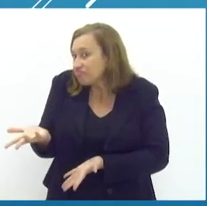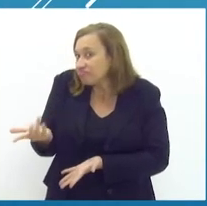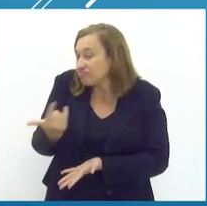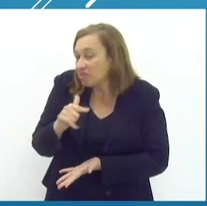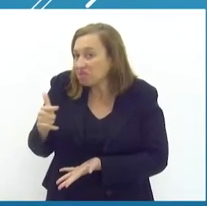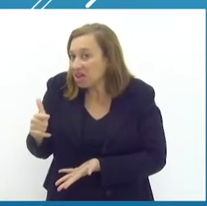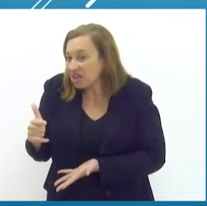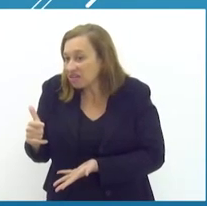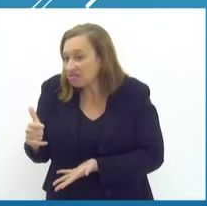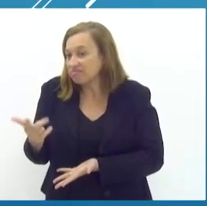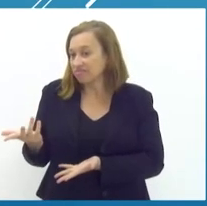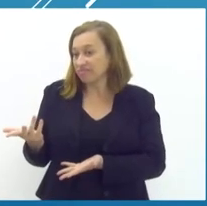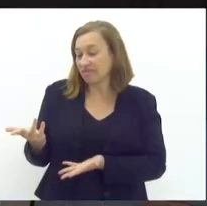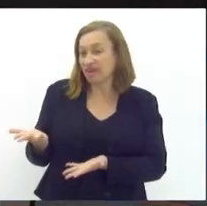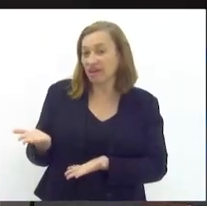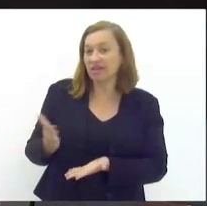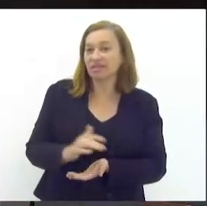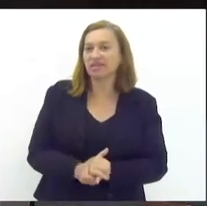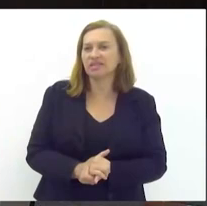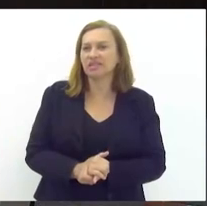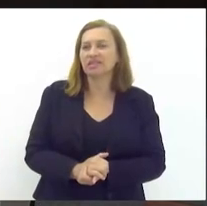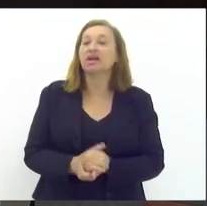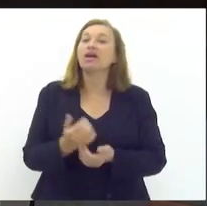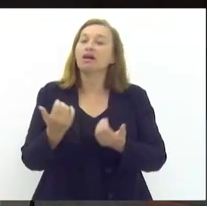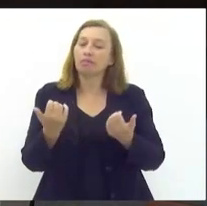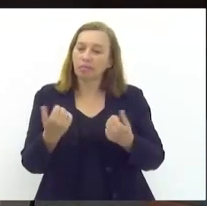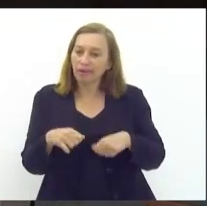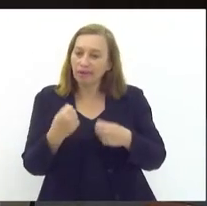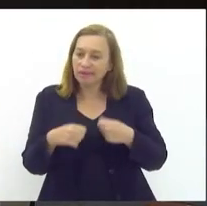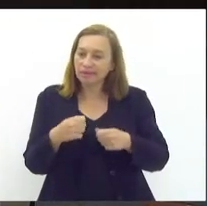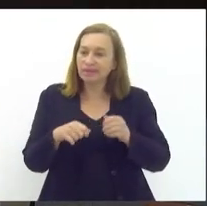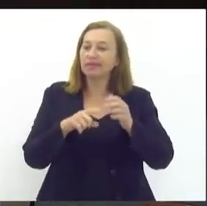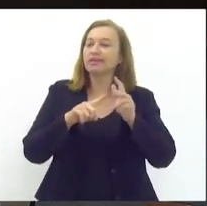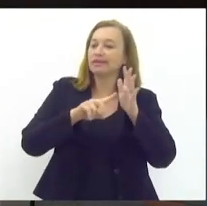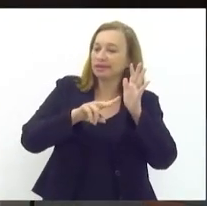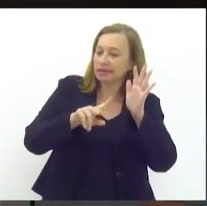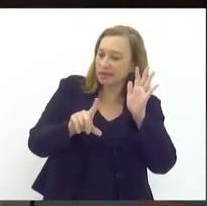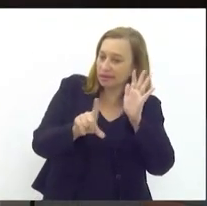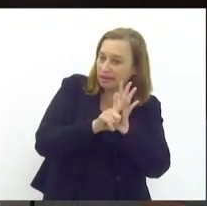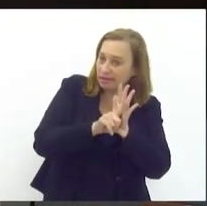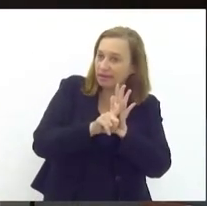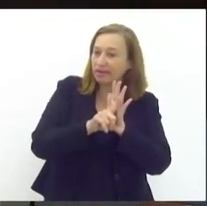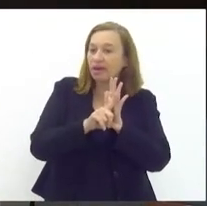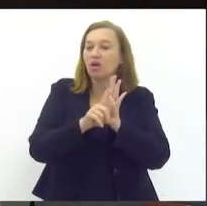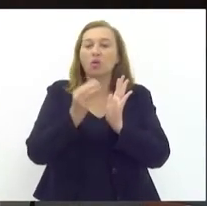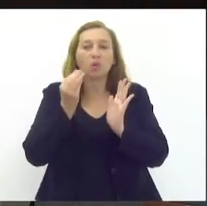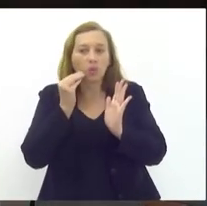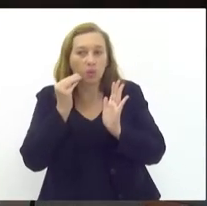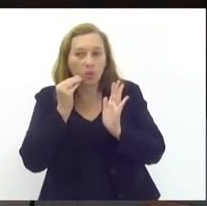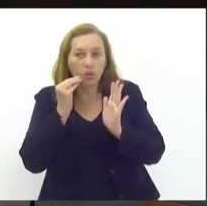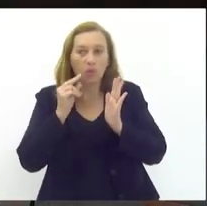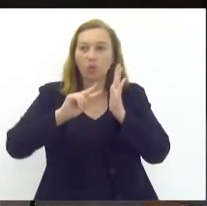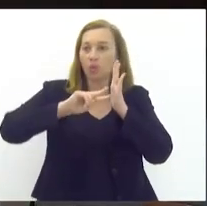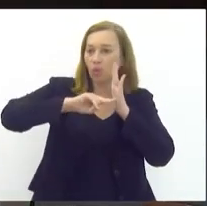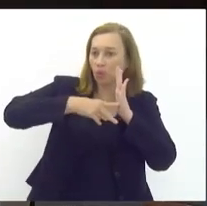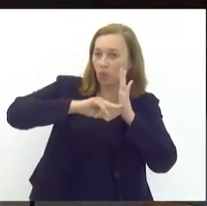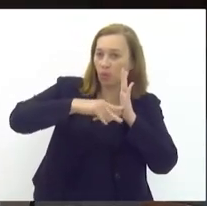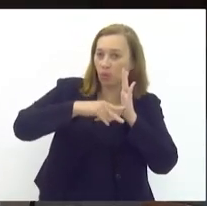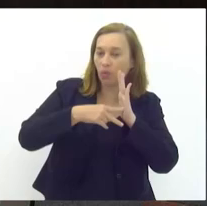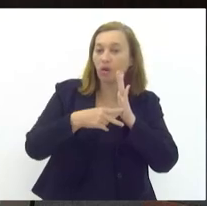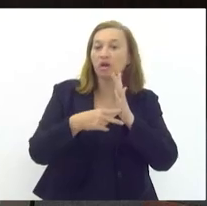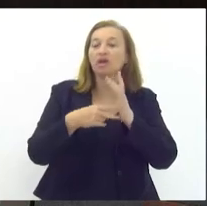texto da lei que tem que ser sindicalizado tem que estar testado pelo sindicato etc os sindicatos